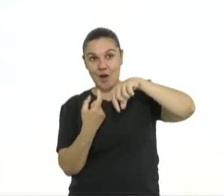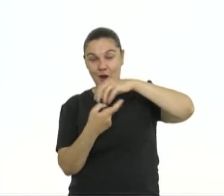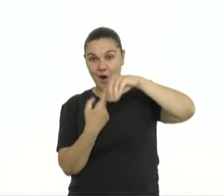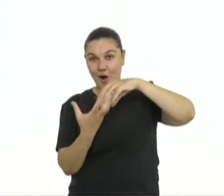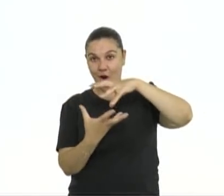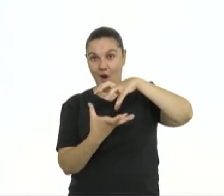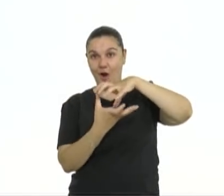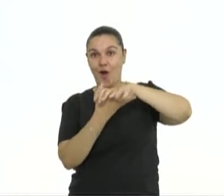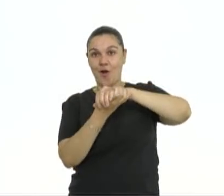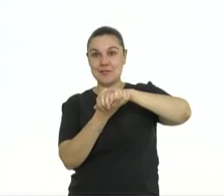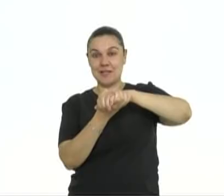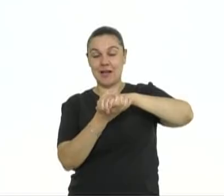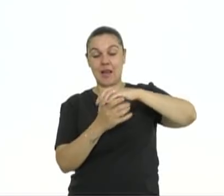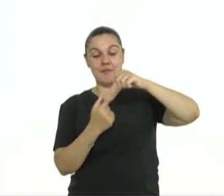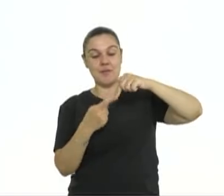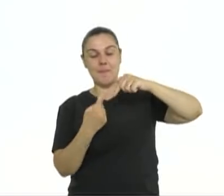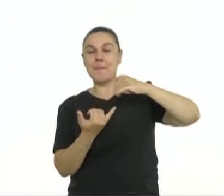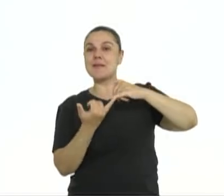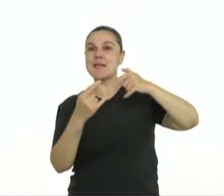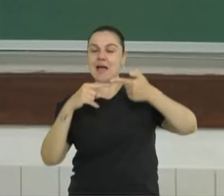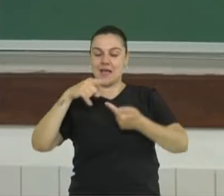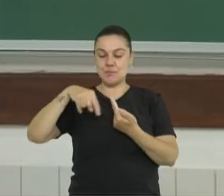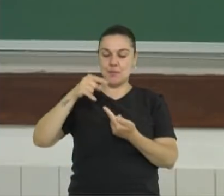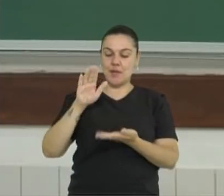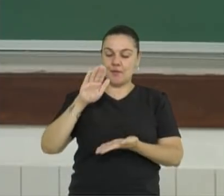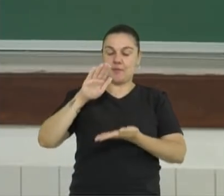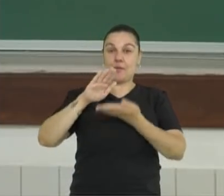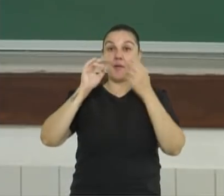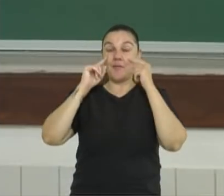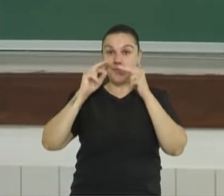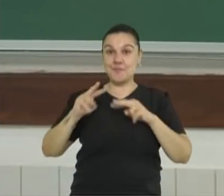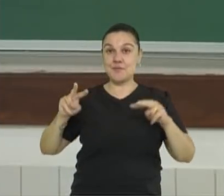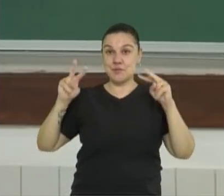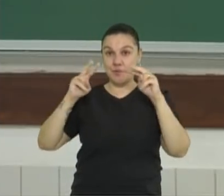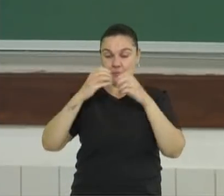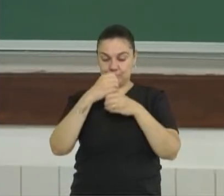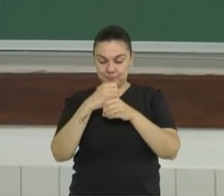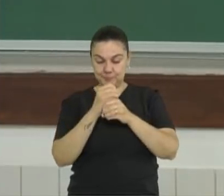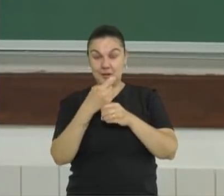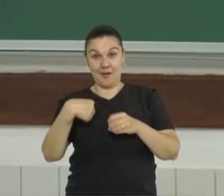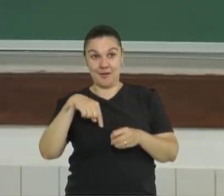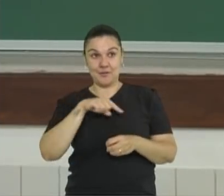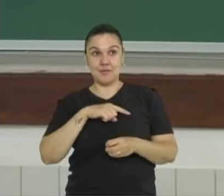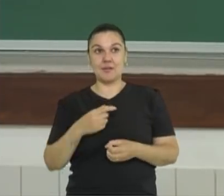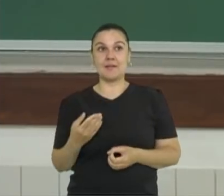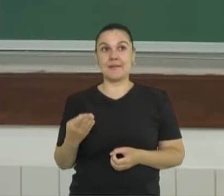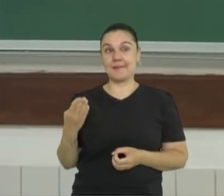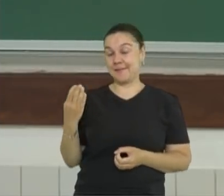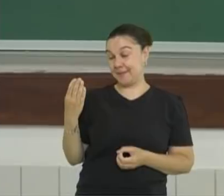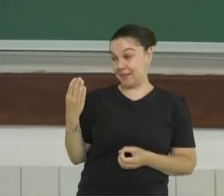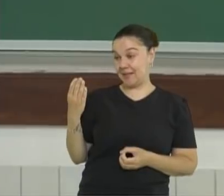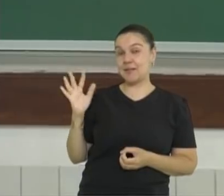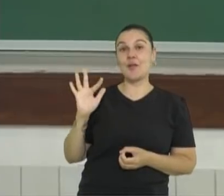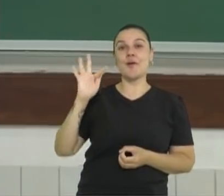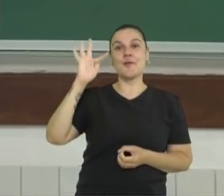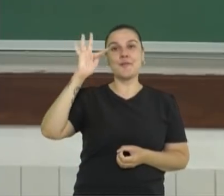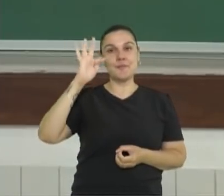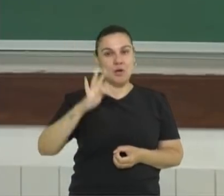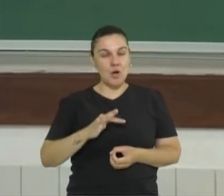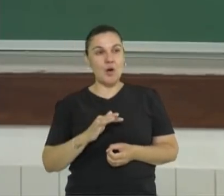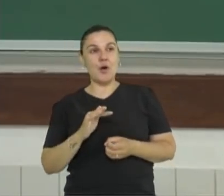se espiraliza e ela fica mais visível ao microscópio óptico. Até nós chegarmos na